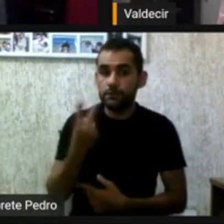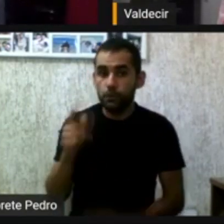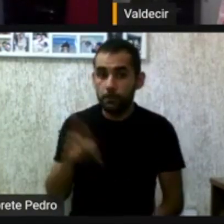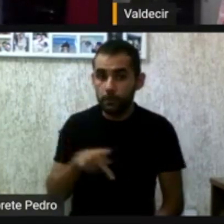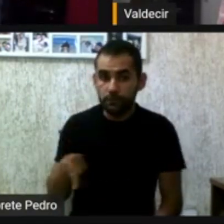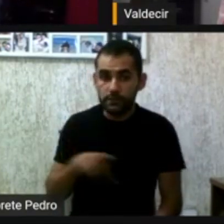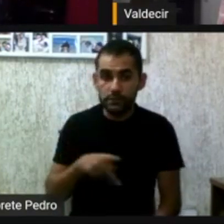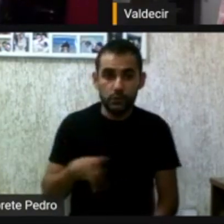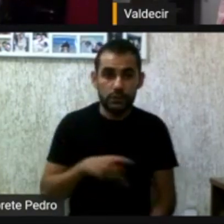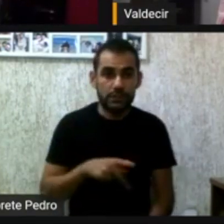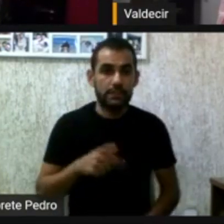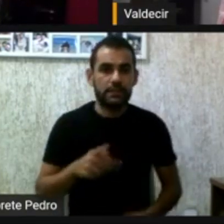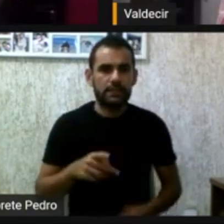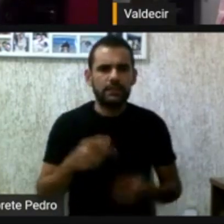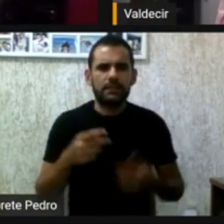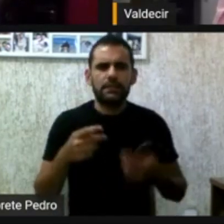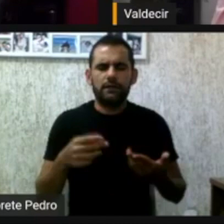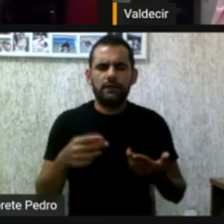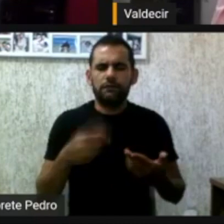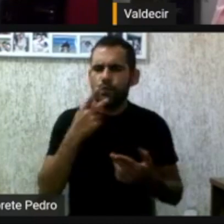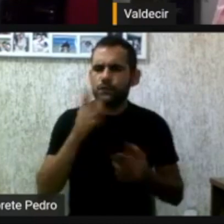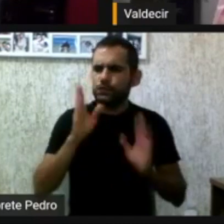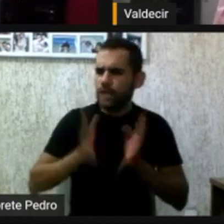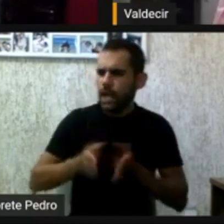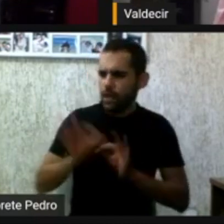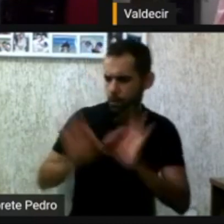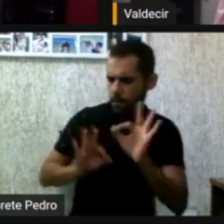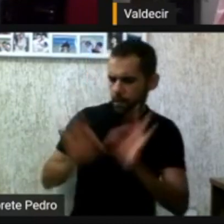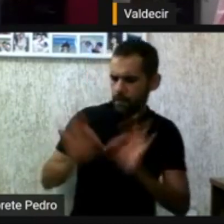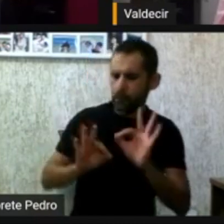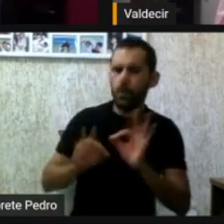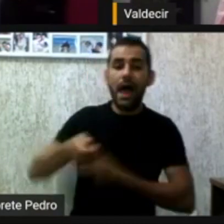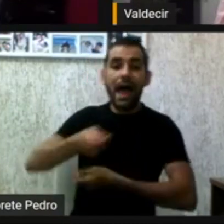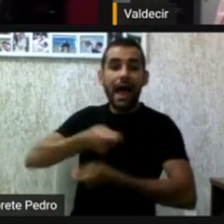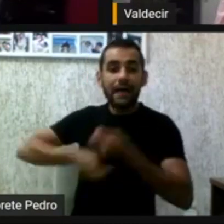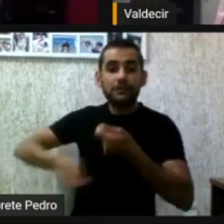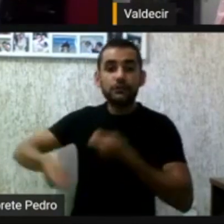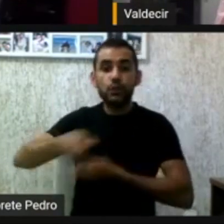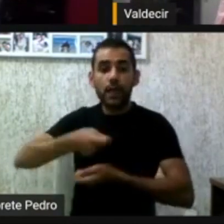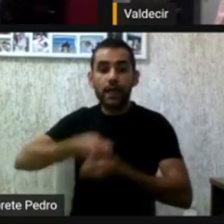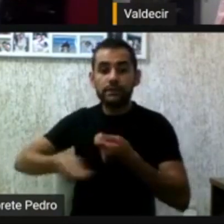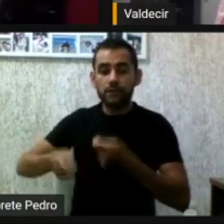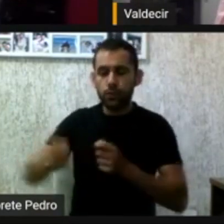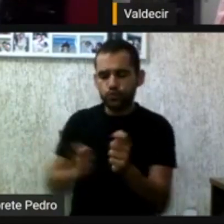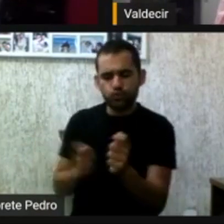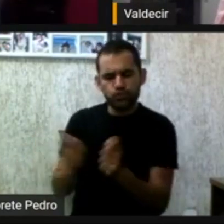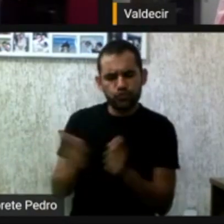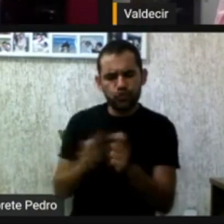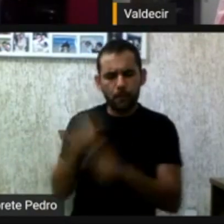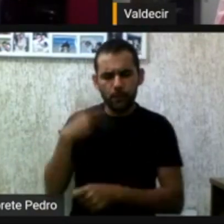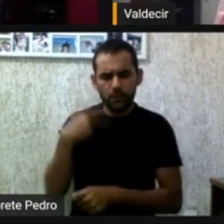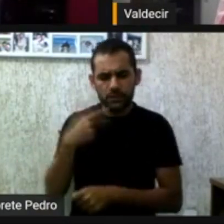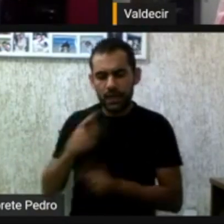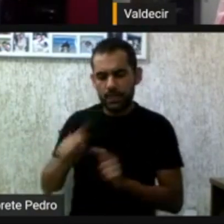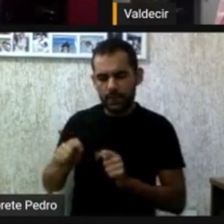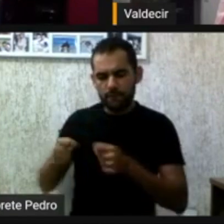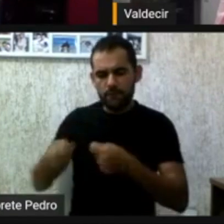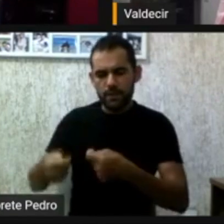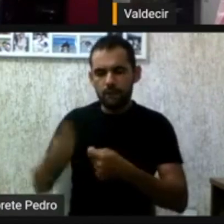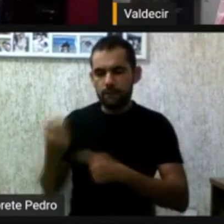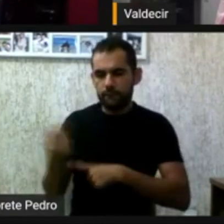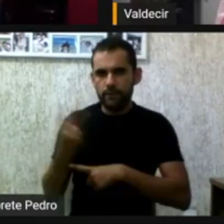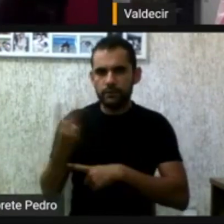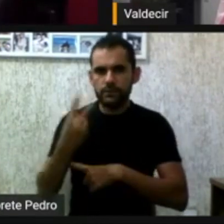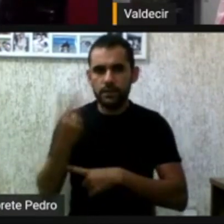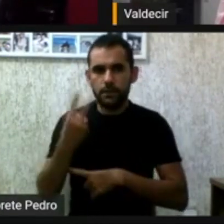comentou que coloca aqui no seu plano a articulação política para definir e valorizar, e a valorização, perdão,